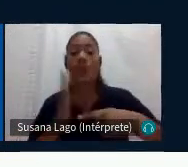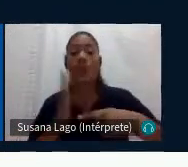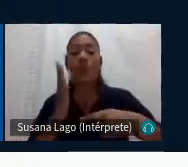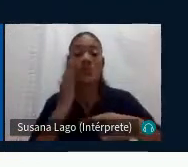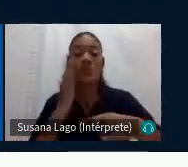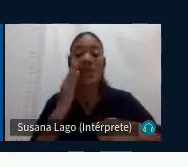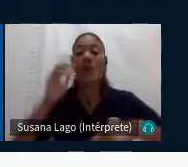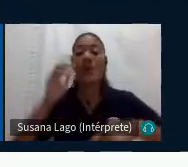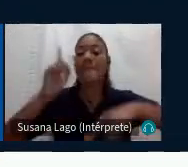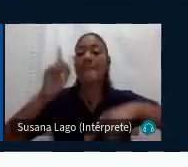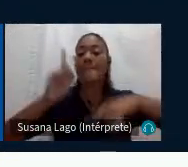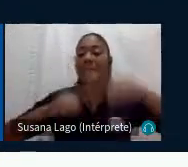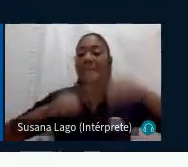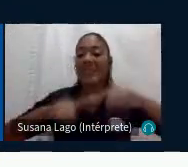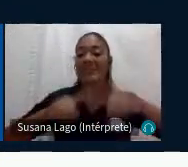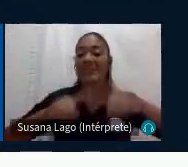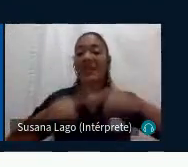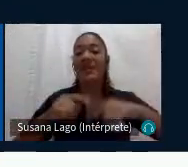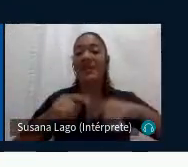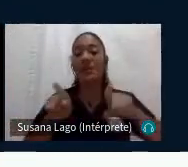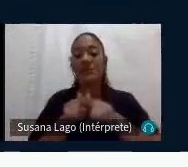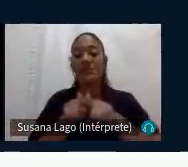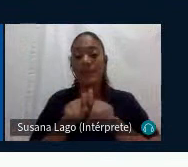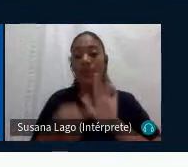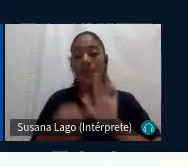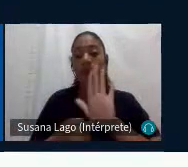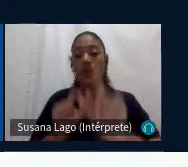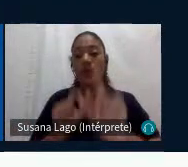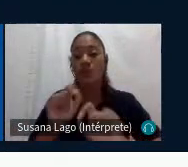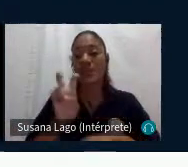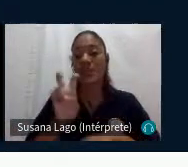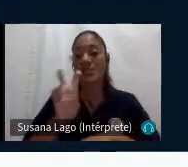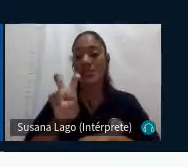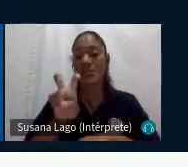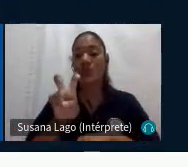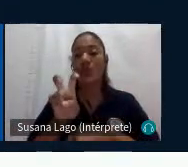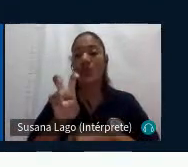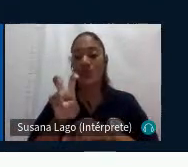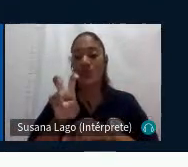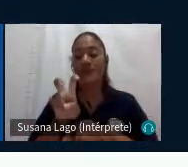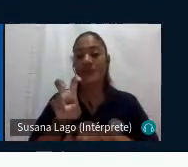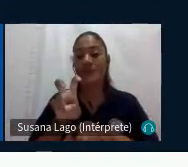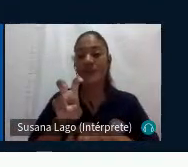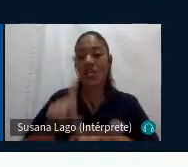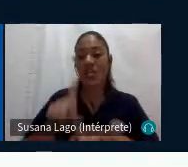Daí ele me dá 5 alternativas, com 3